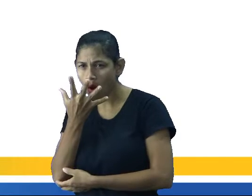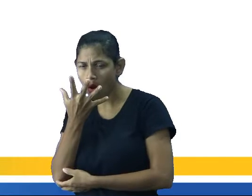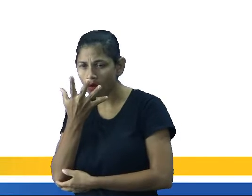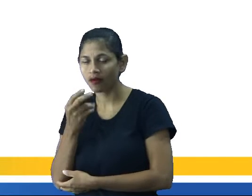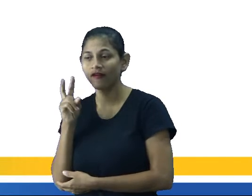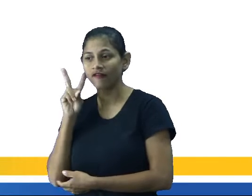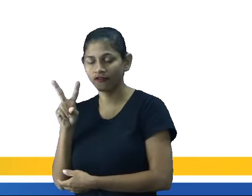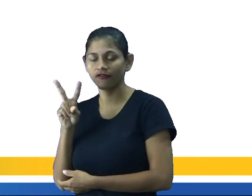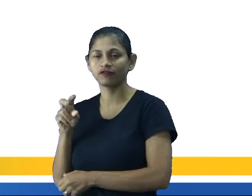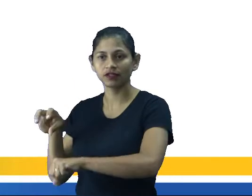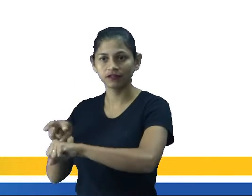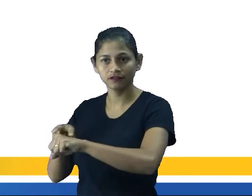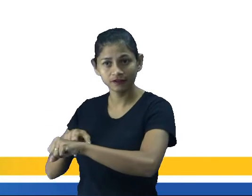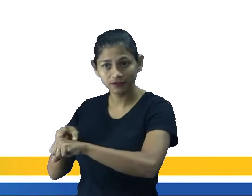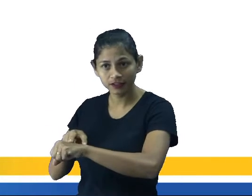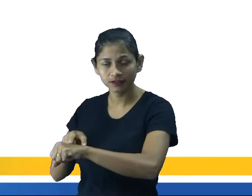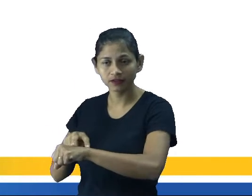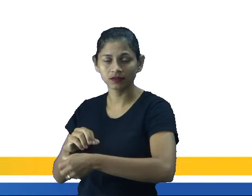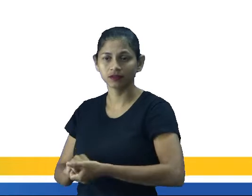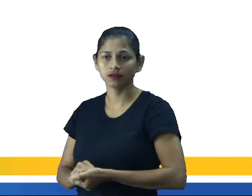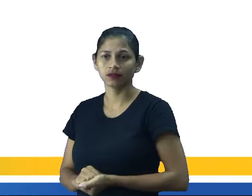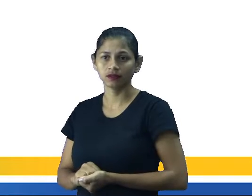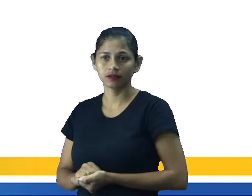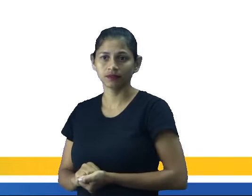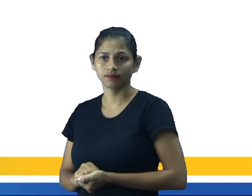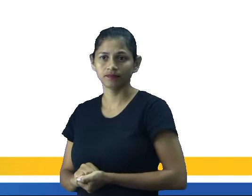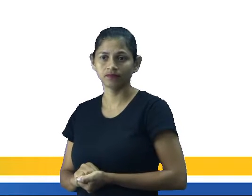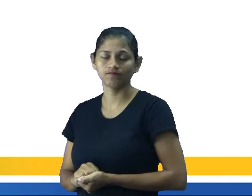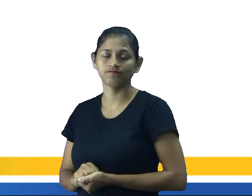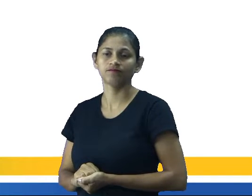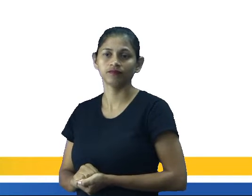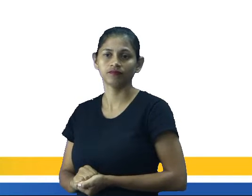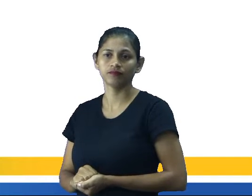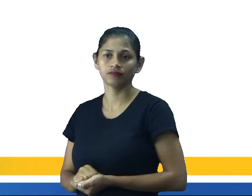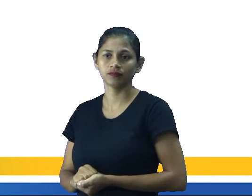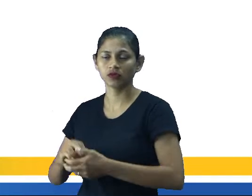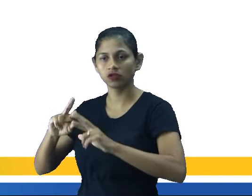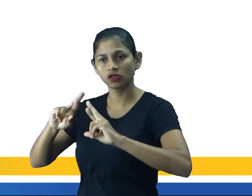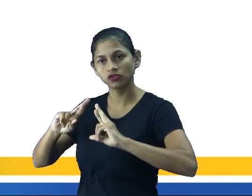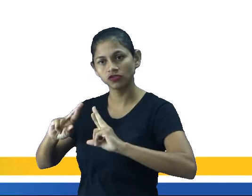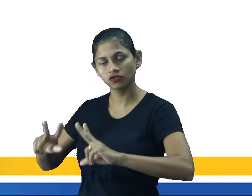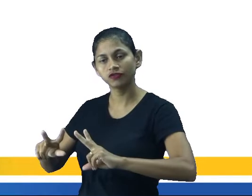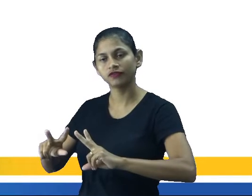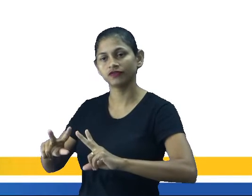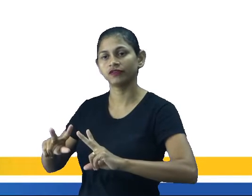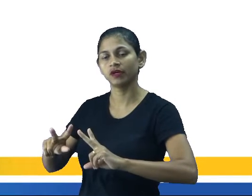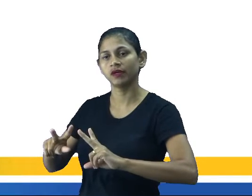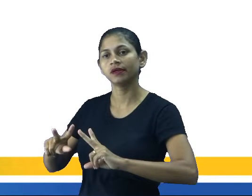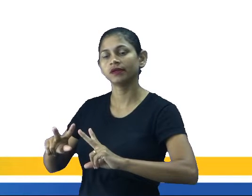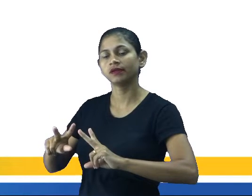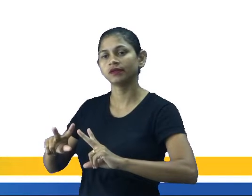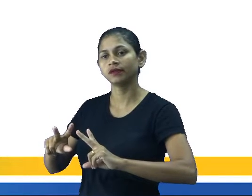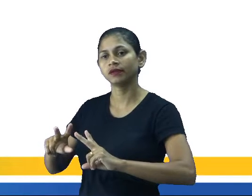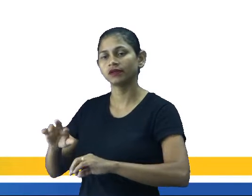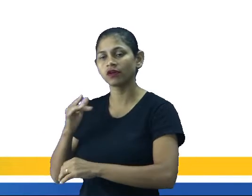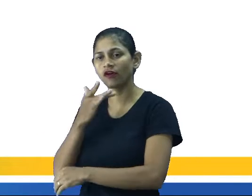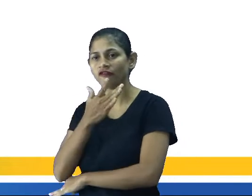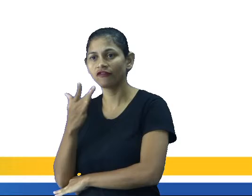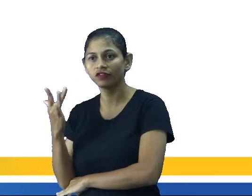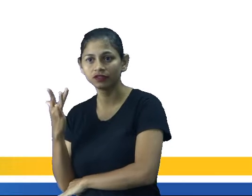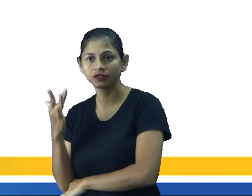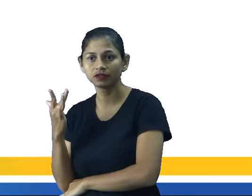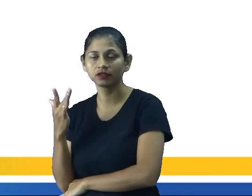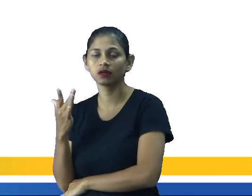é verde. E por que será que ela é verde? Então existe uma principal diferença entre uma célula do tipo vegetal e